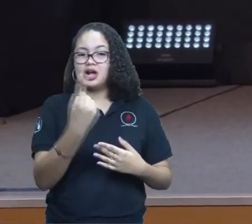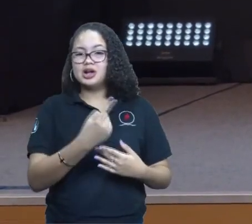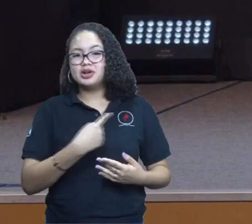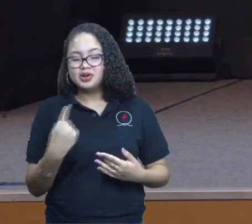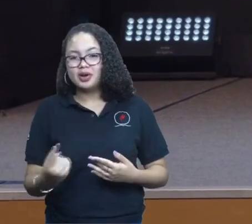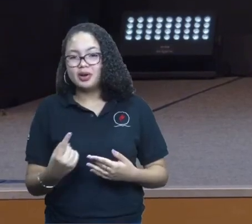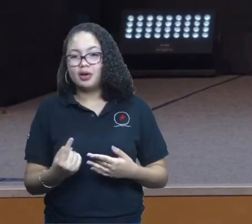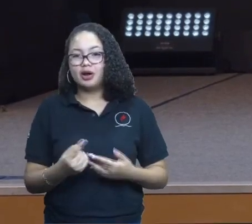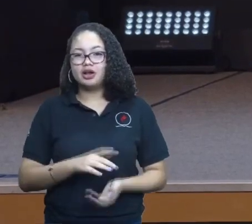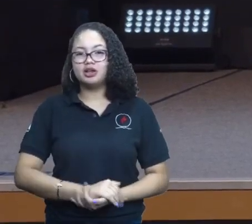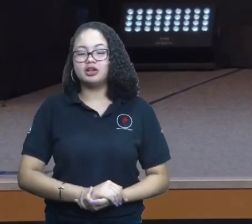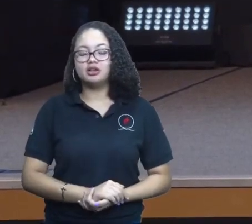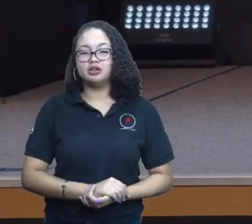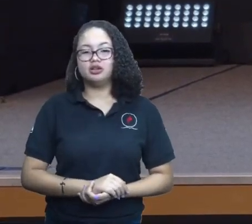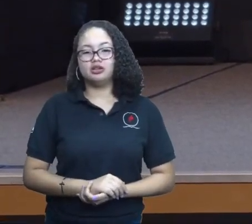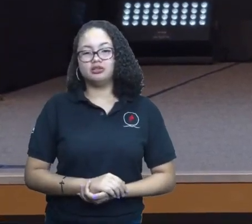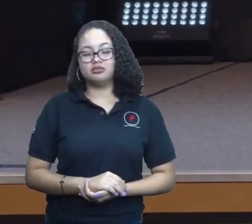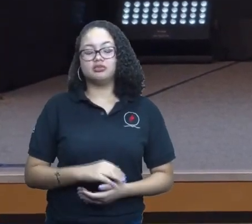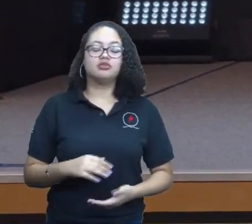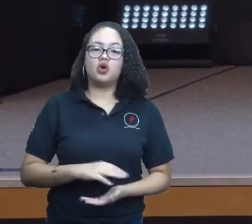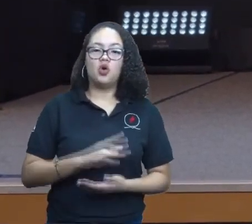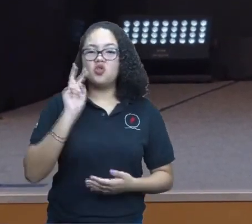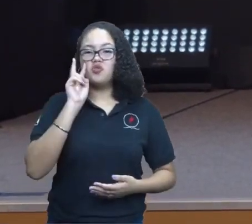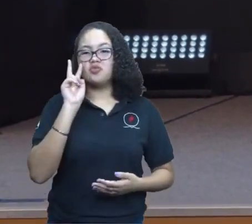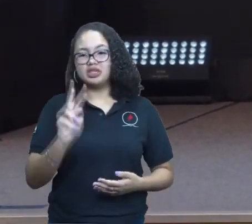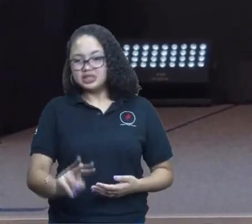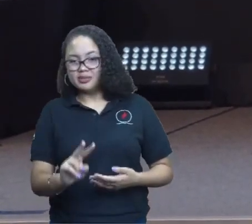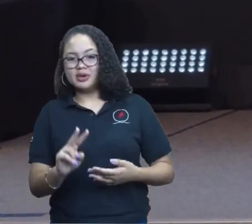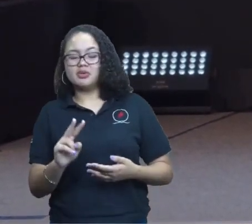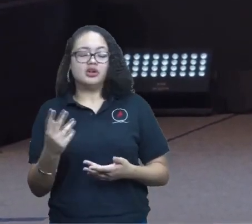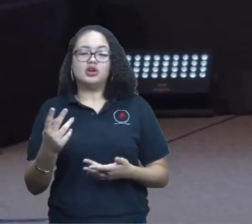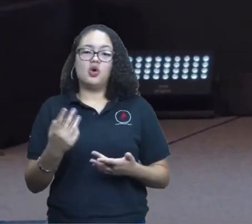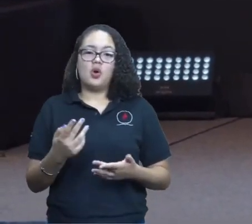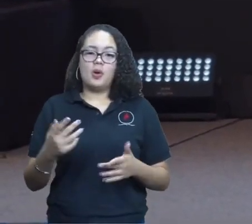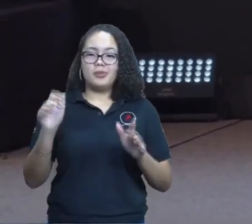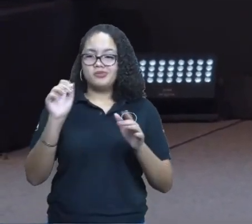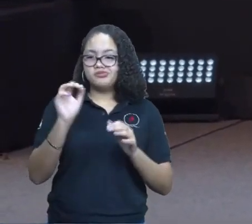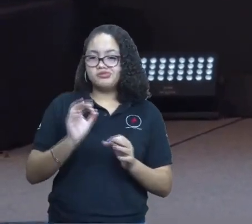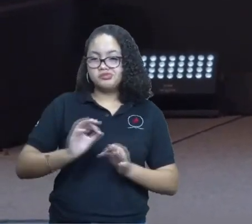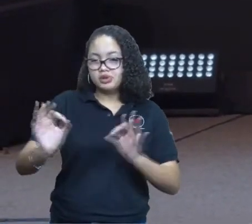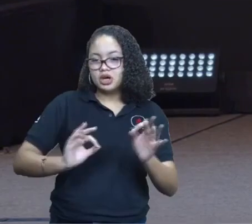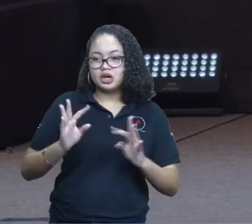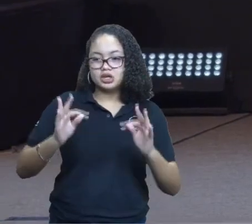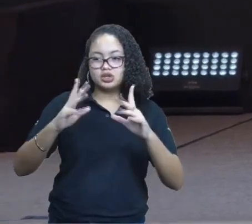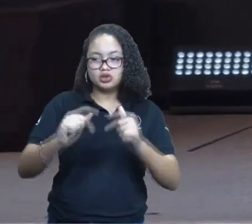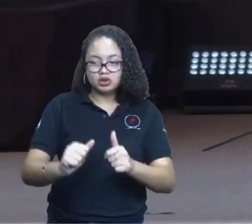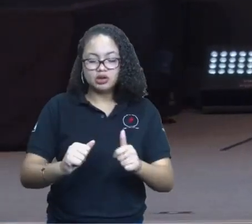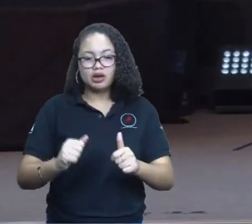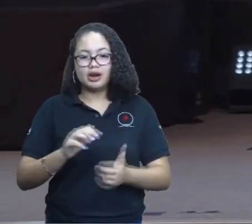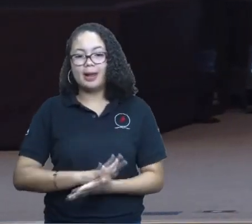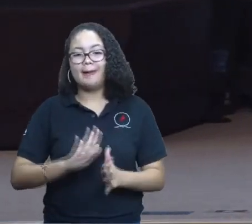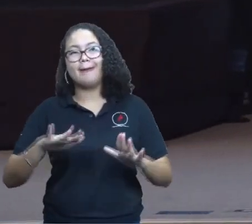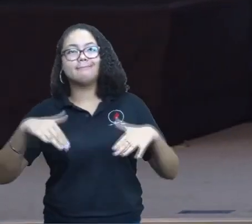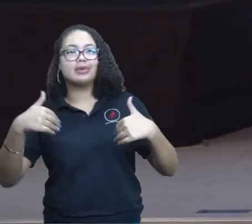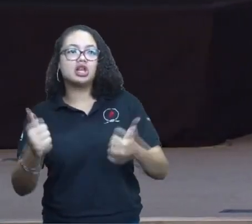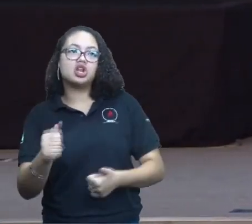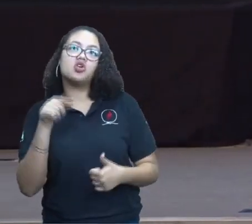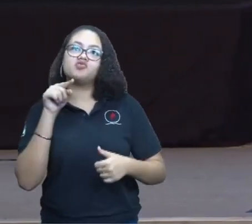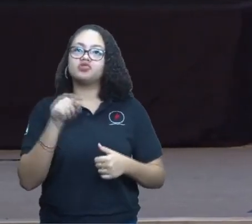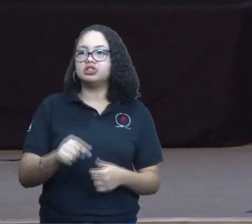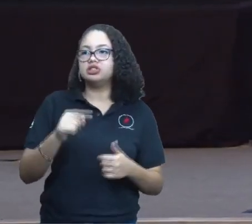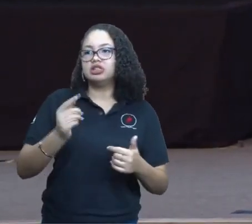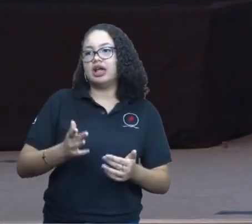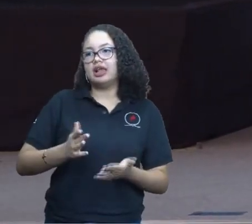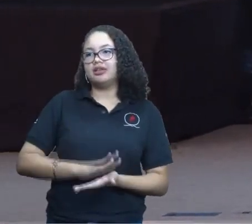rever o plano todo então é melhor não ter feito Ah então era melhor não ter recebido foi melhor você ter feito o melhor